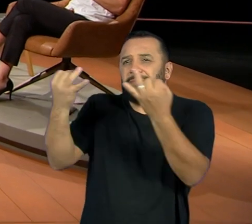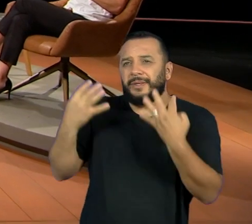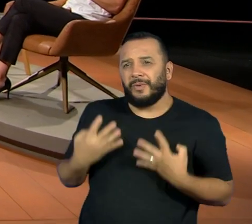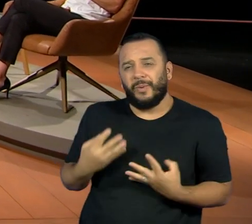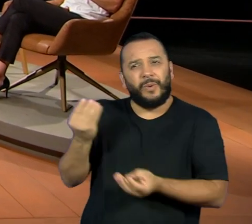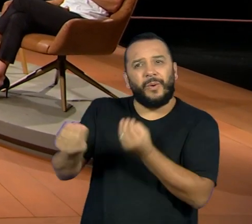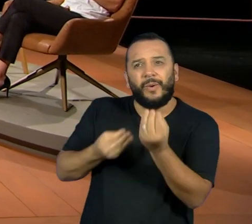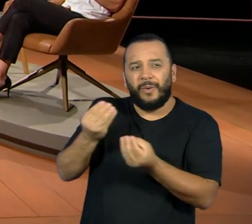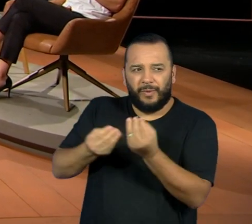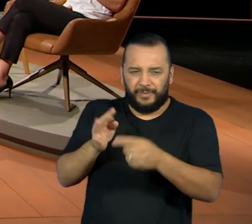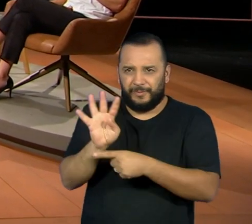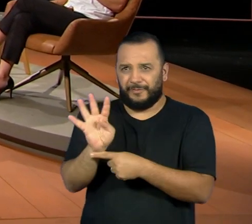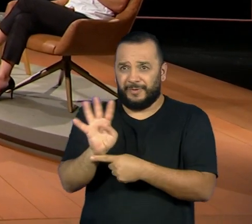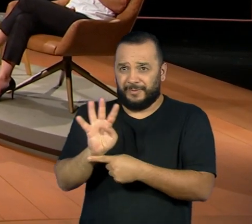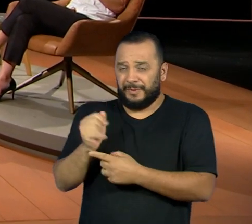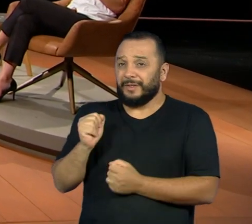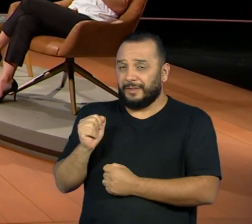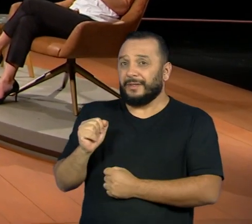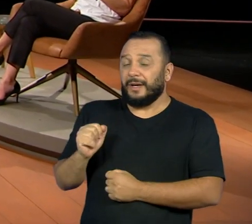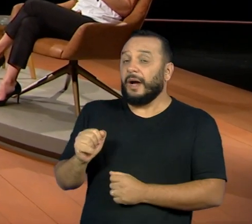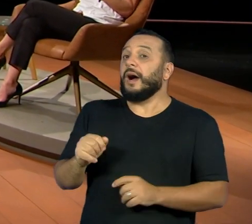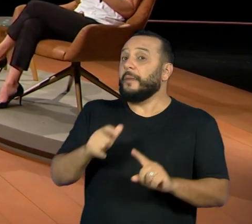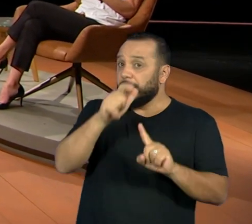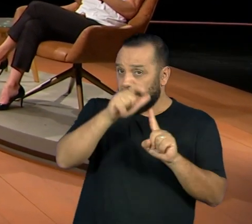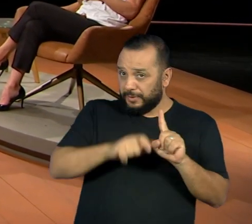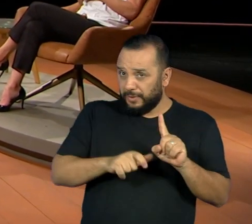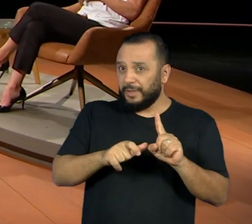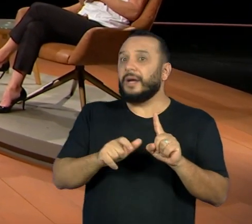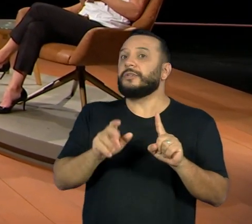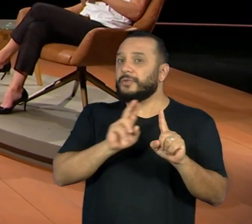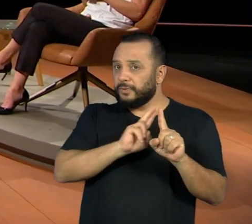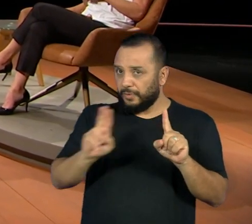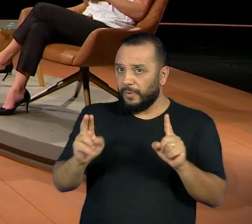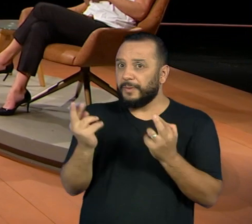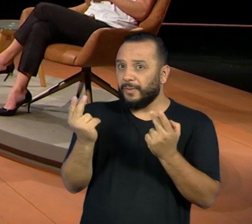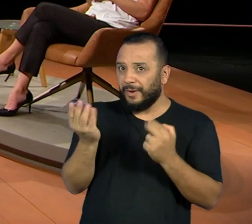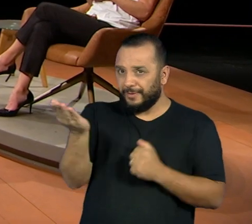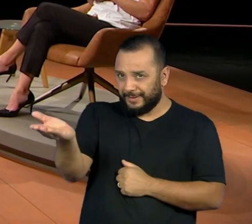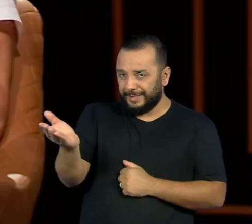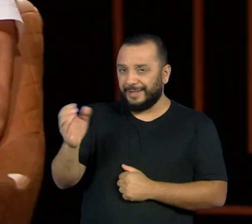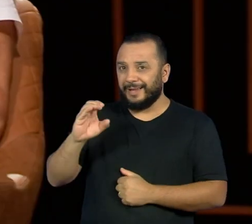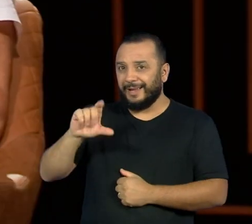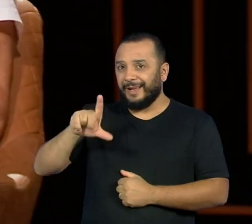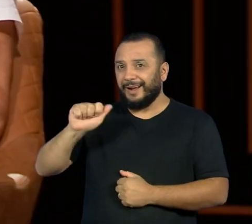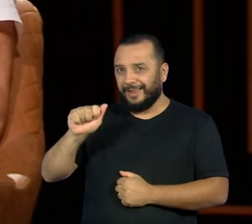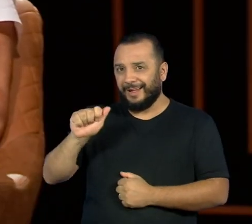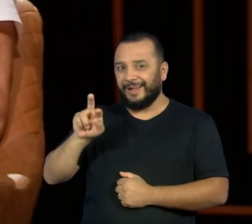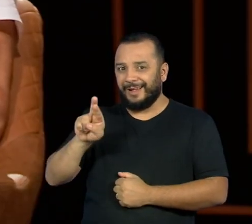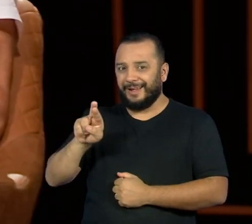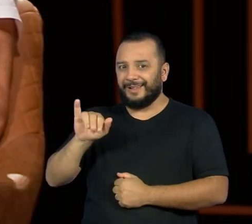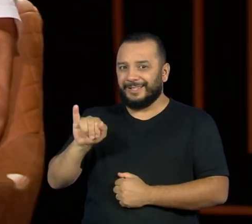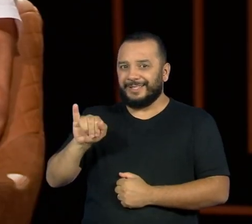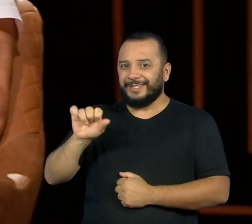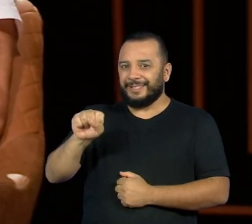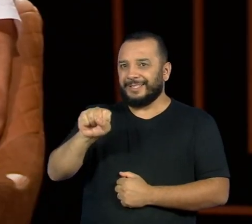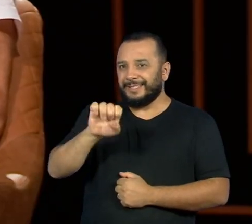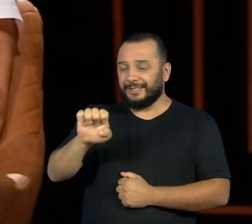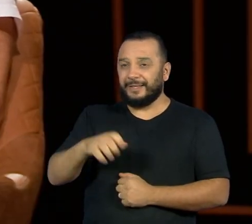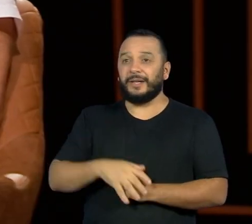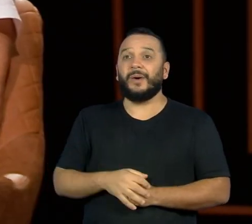e falou assim para mim, por coincidência, a personagem também se chama Clarice. Eu falei, que legal.